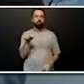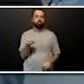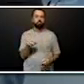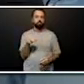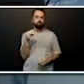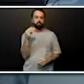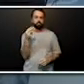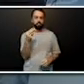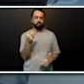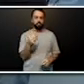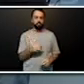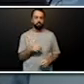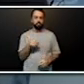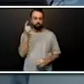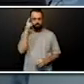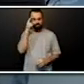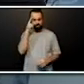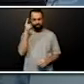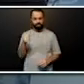3 segundos para vocês pensarem.